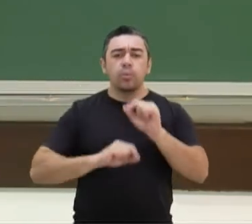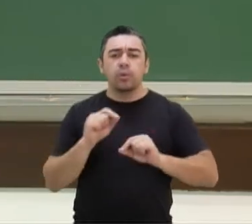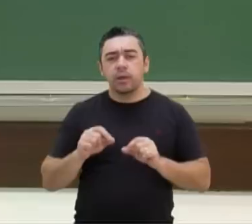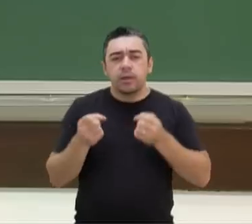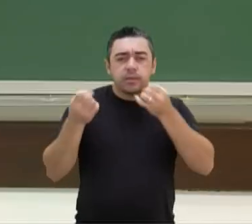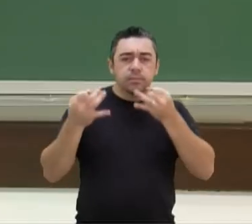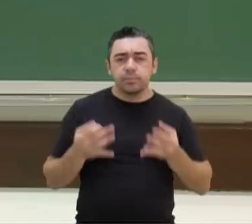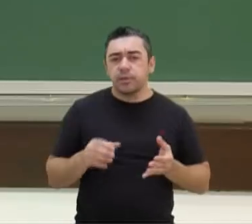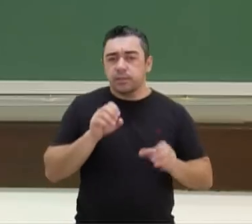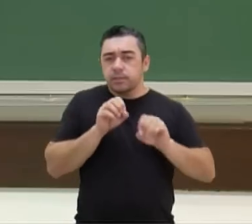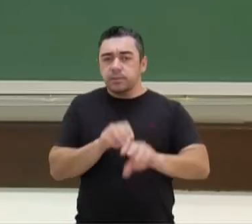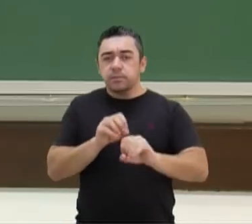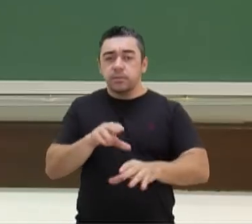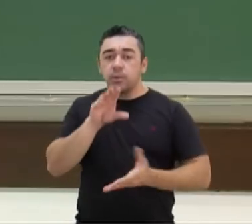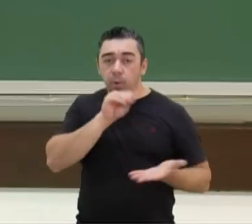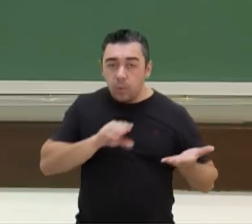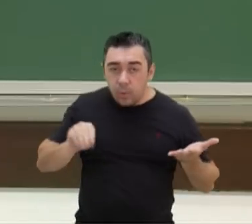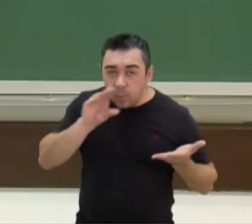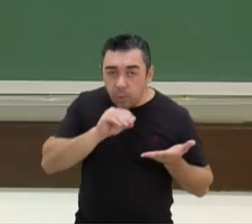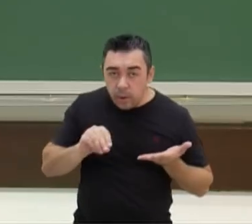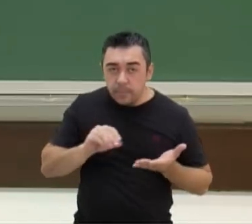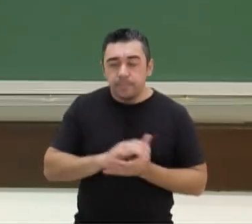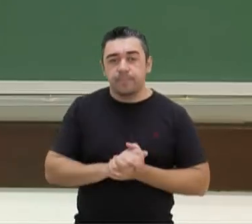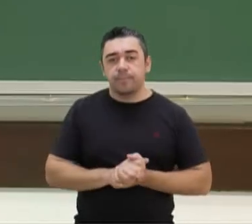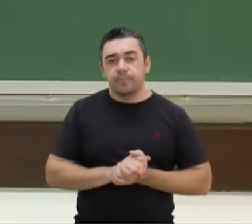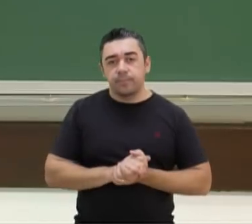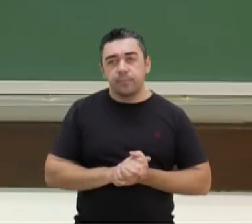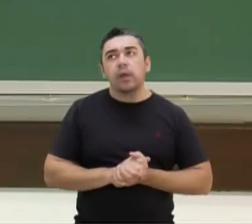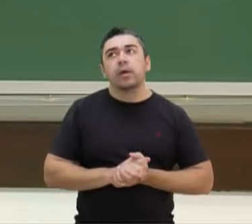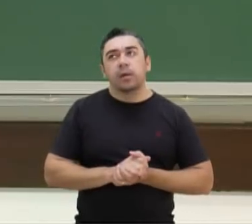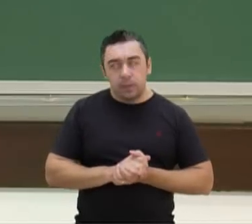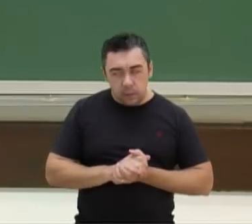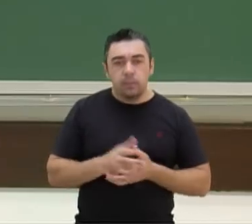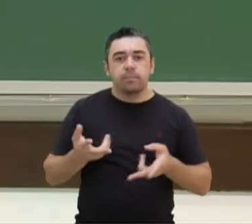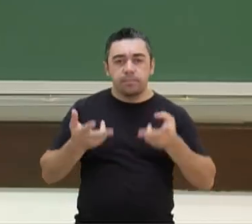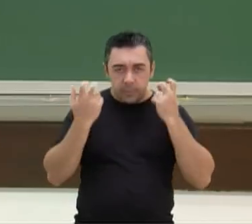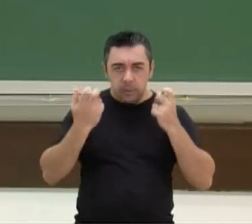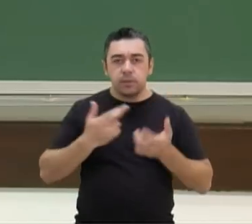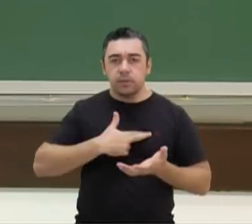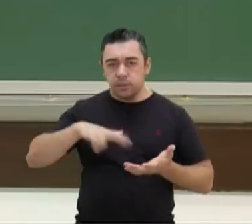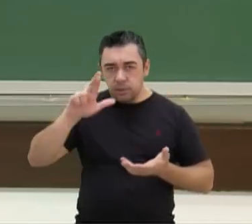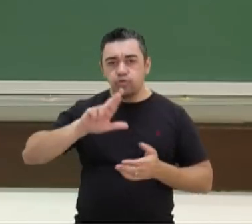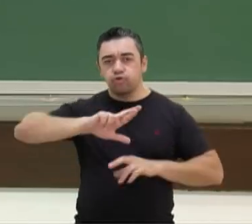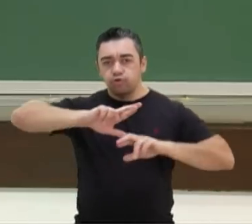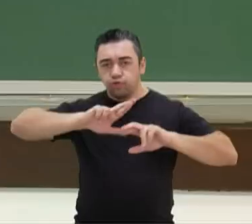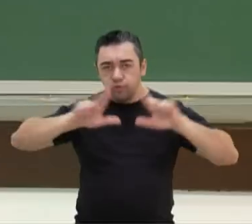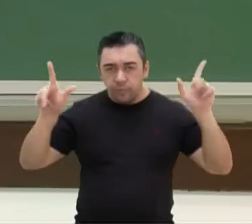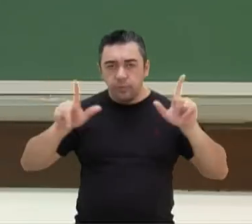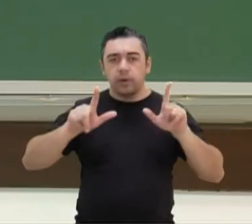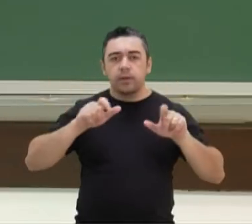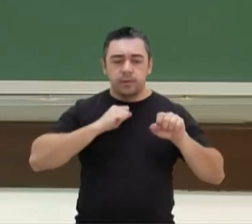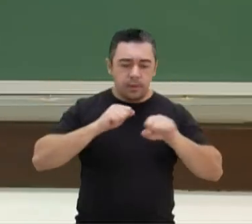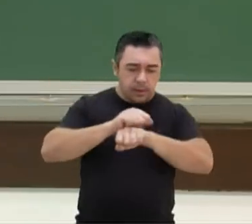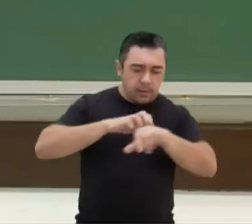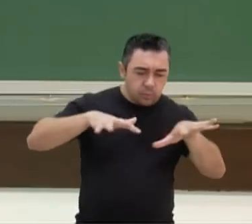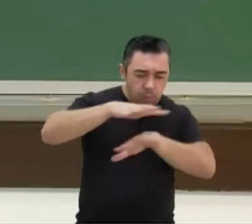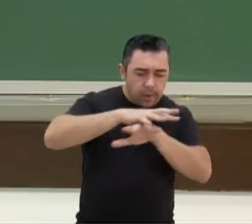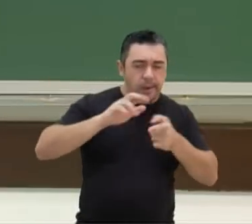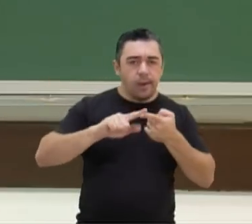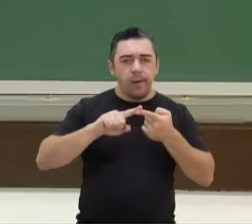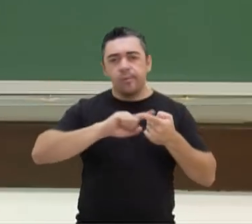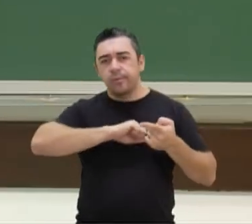oralidade. Bom, é fato que as religiões são diferentes, possuem diferentes ritos, festas, lugares sagrados e